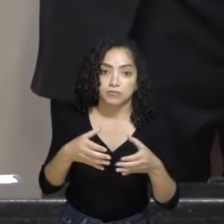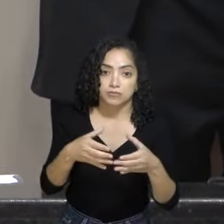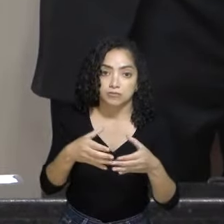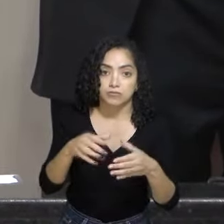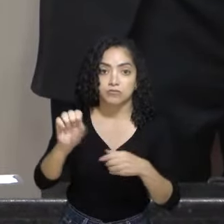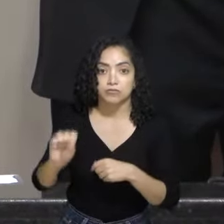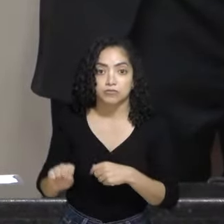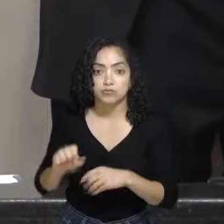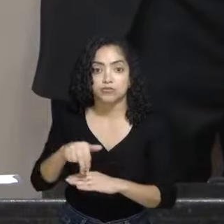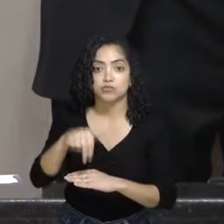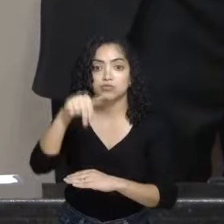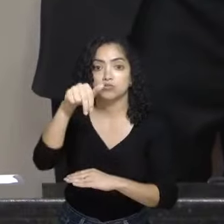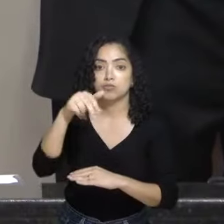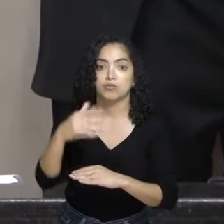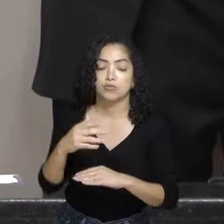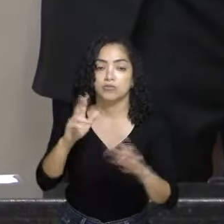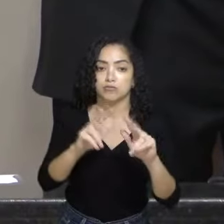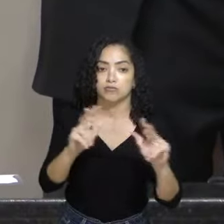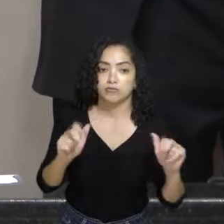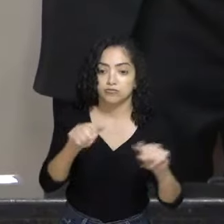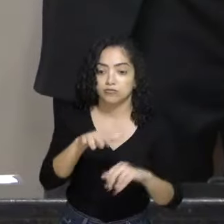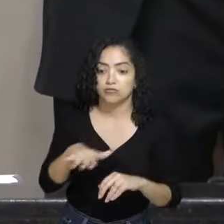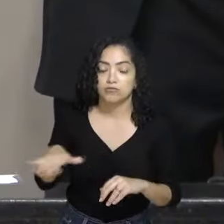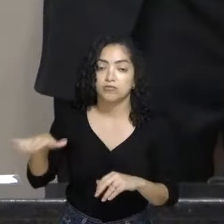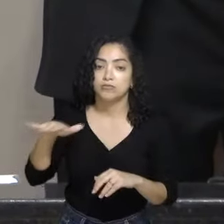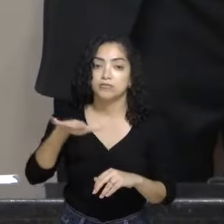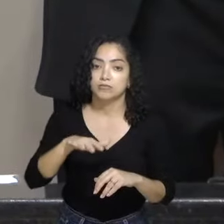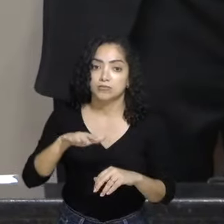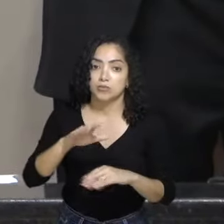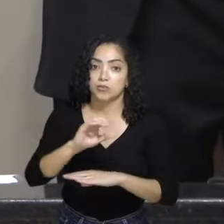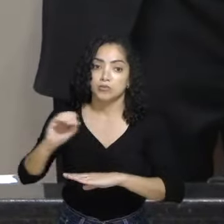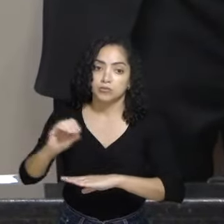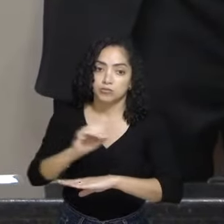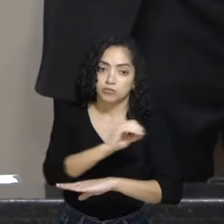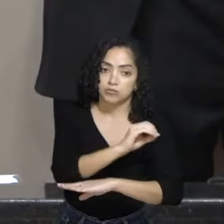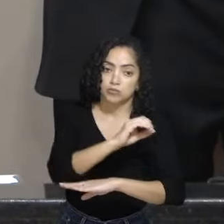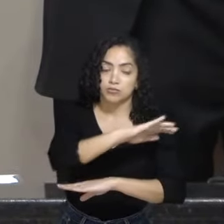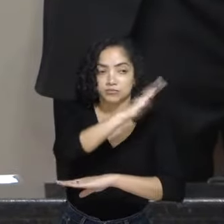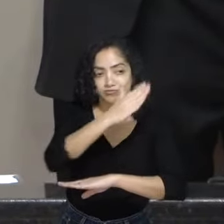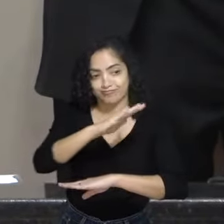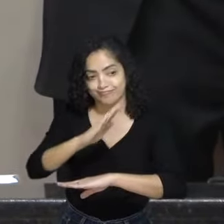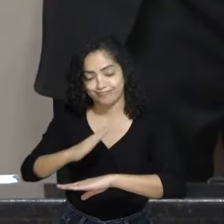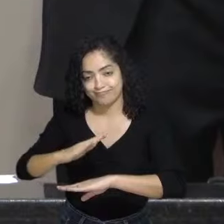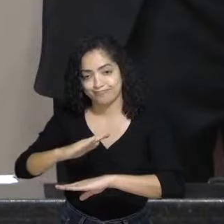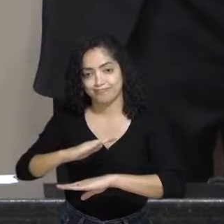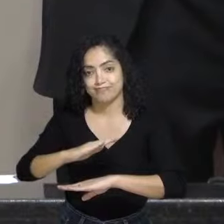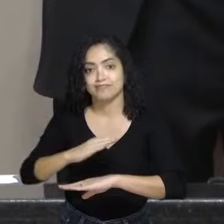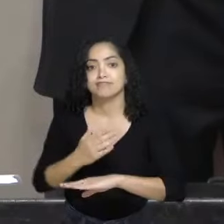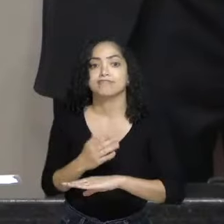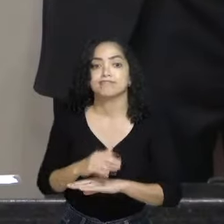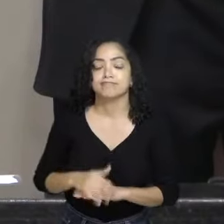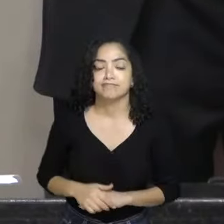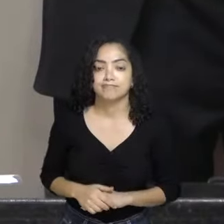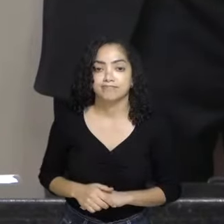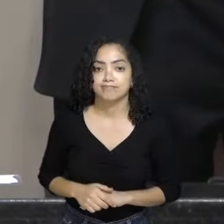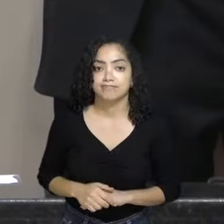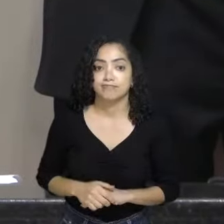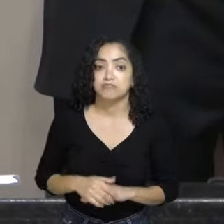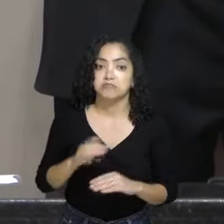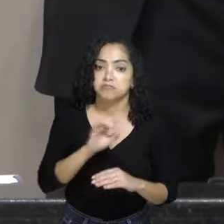Sul e Norte, Grande Florianópolis, e do Oeste e da Serra e do Vale. Cada qual com